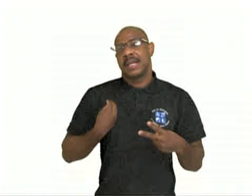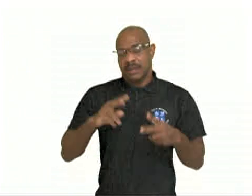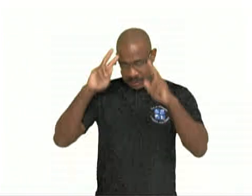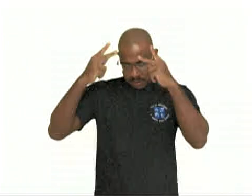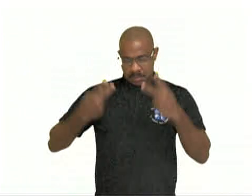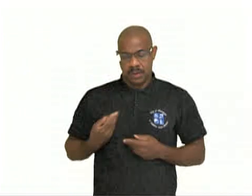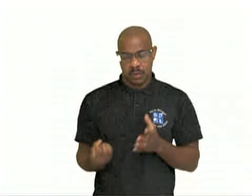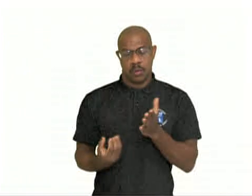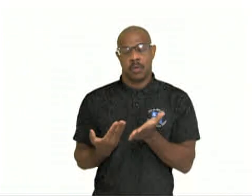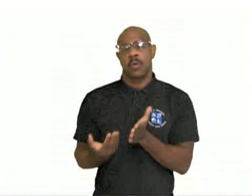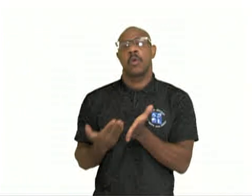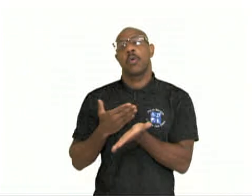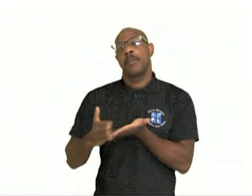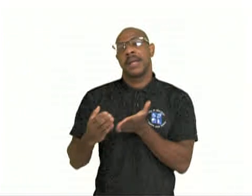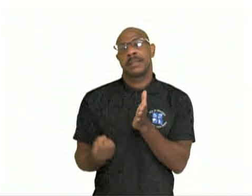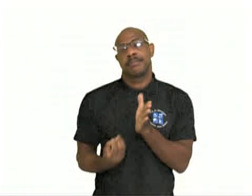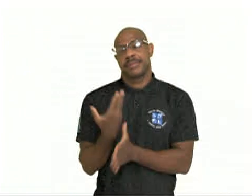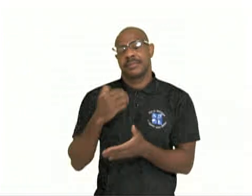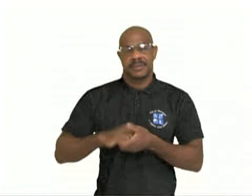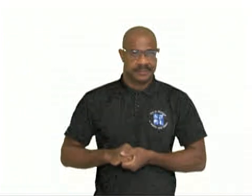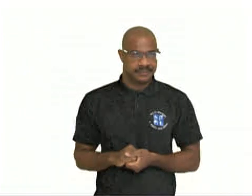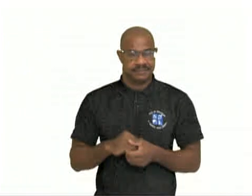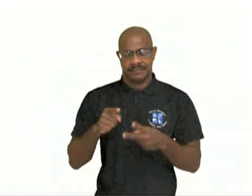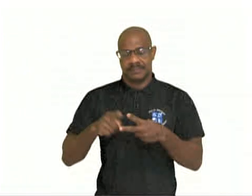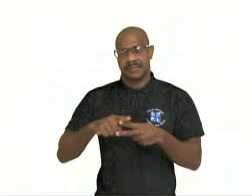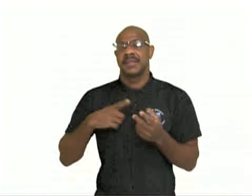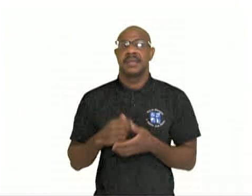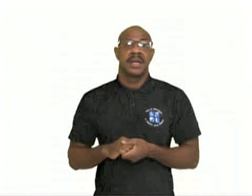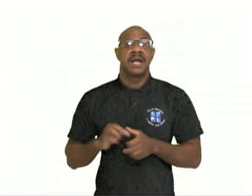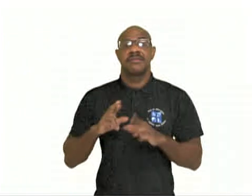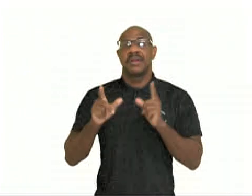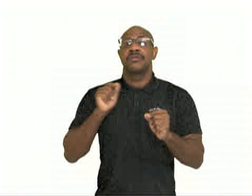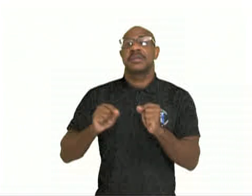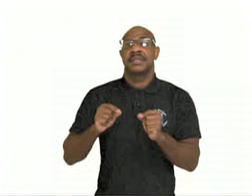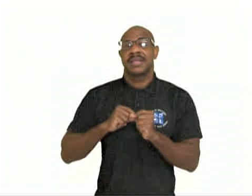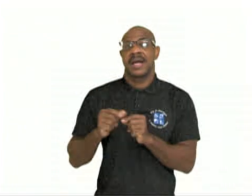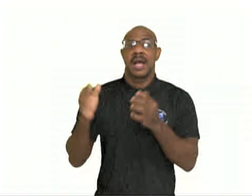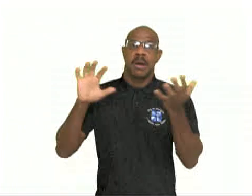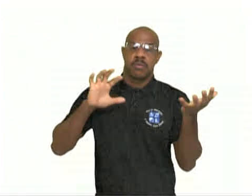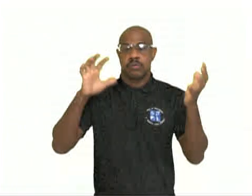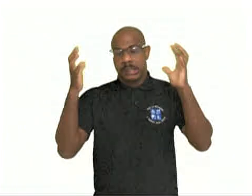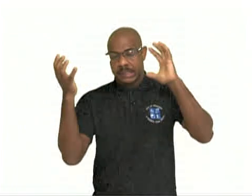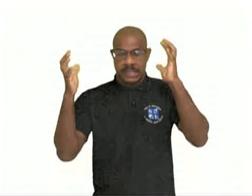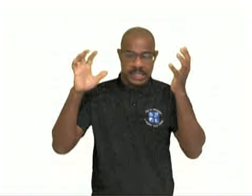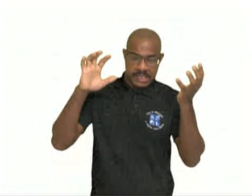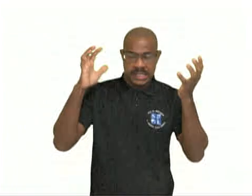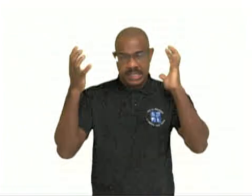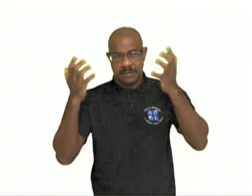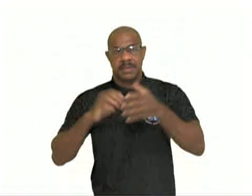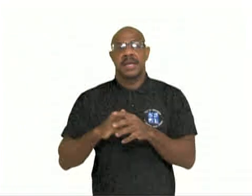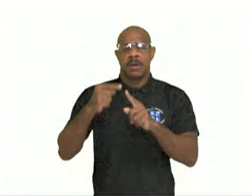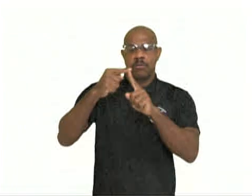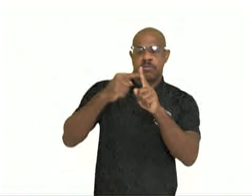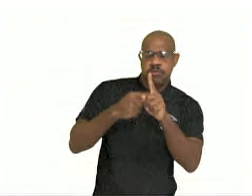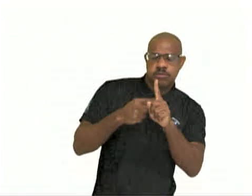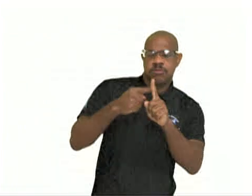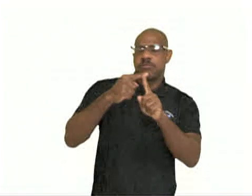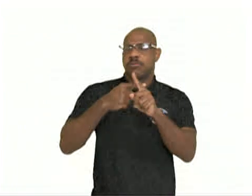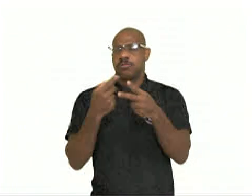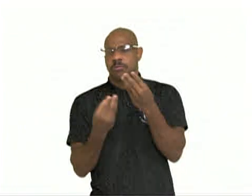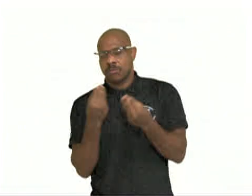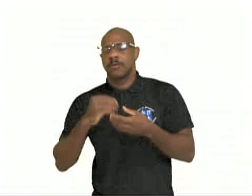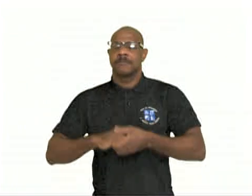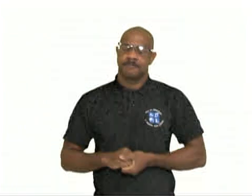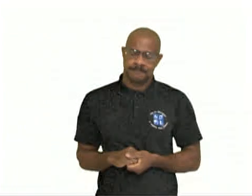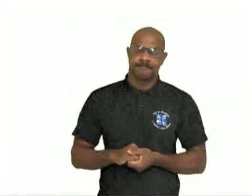ali está na questão climática, né? Nas temperaturas, que no neógeno eram mais baixas, muito frio o nosso planeta, e